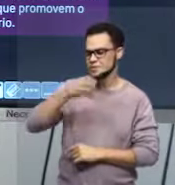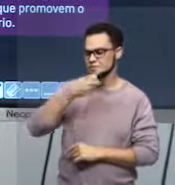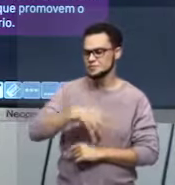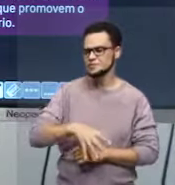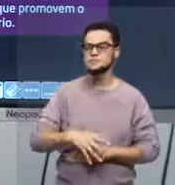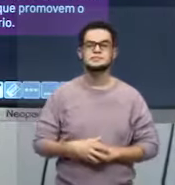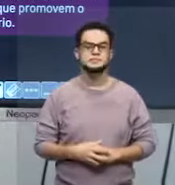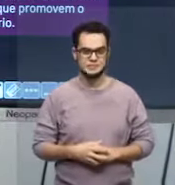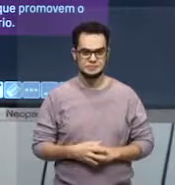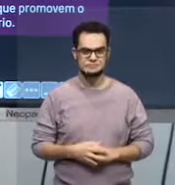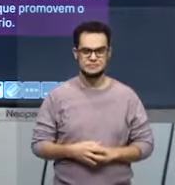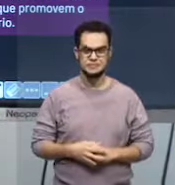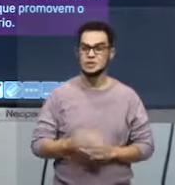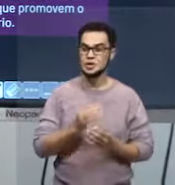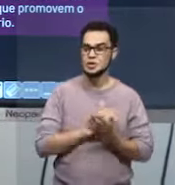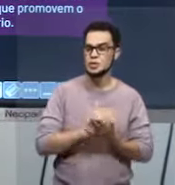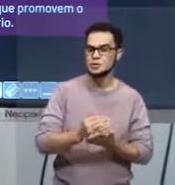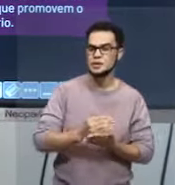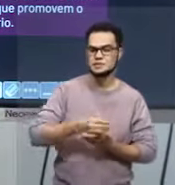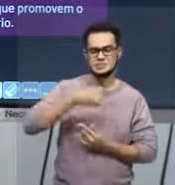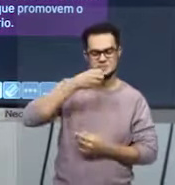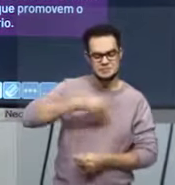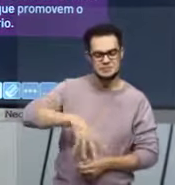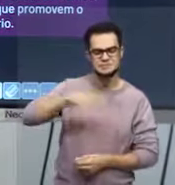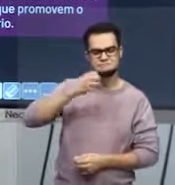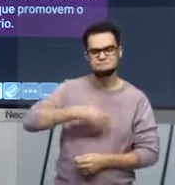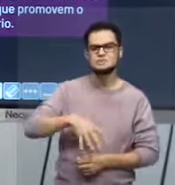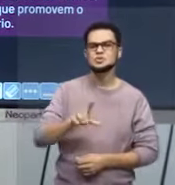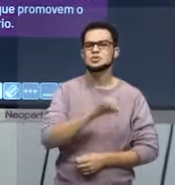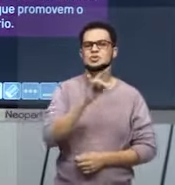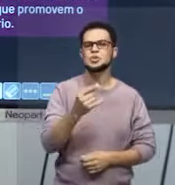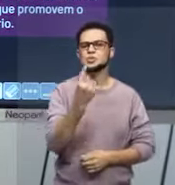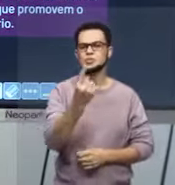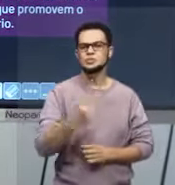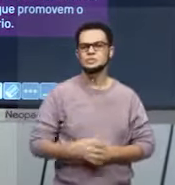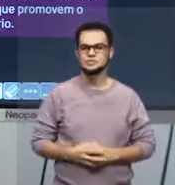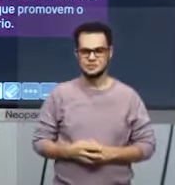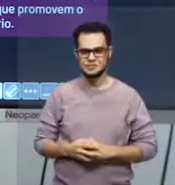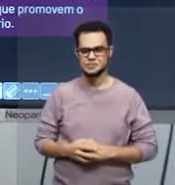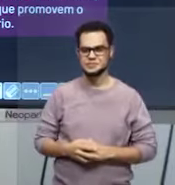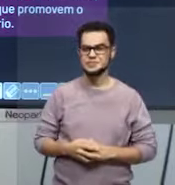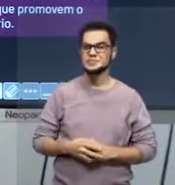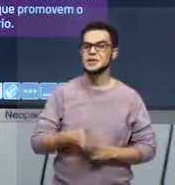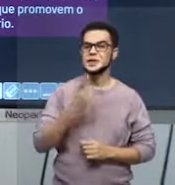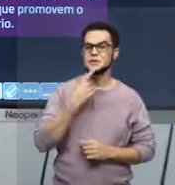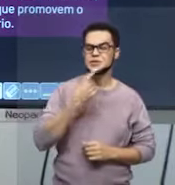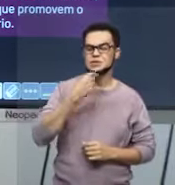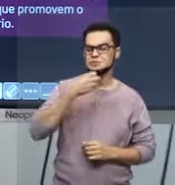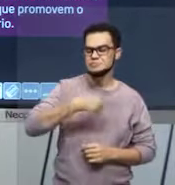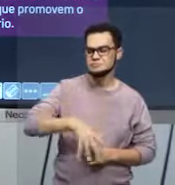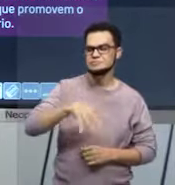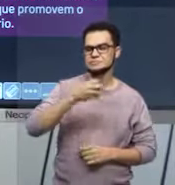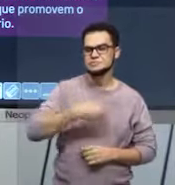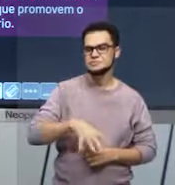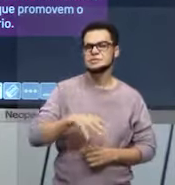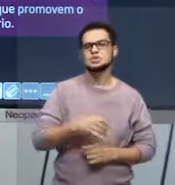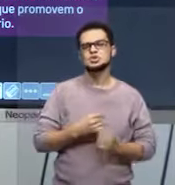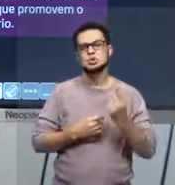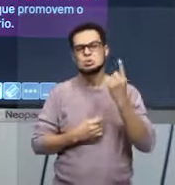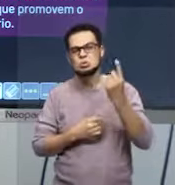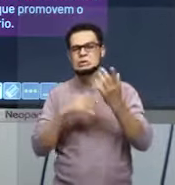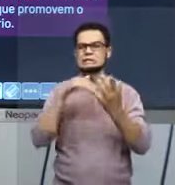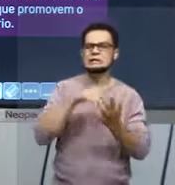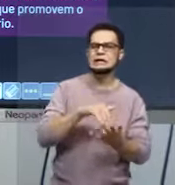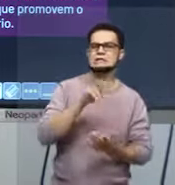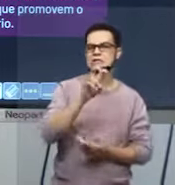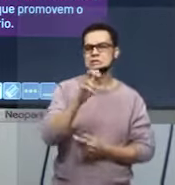menstrual começa com a menstruação, é o dia 1, tá? A menstruação vai durar aí de 1 a 5 dias, pode